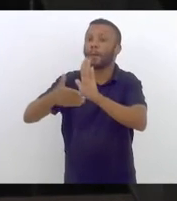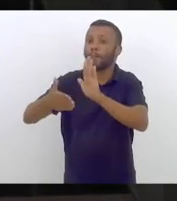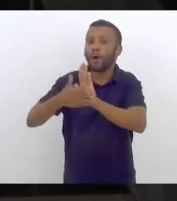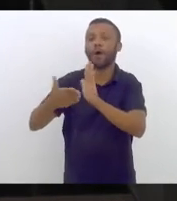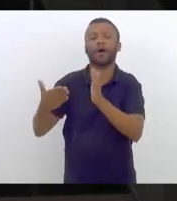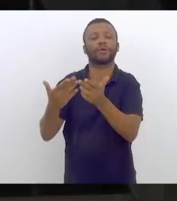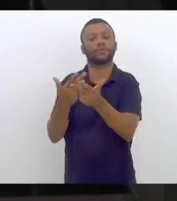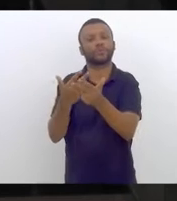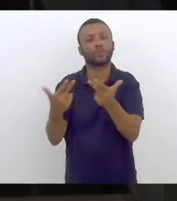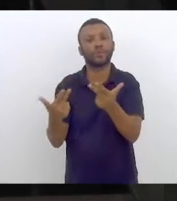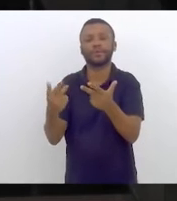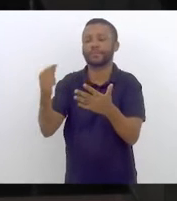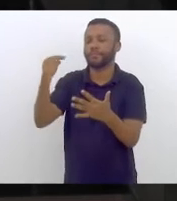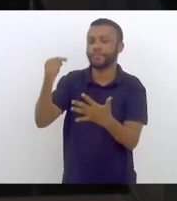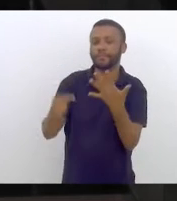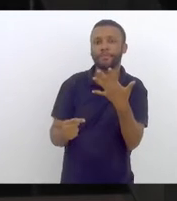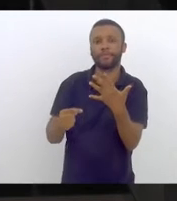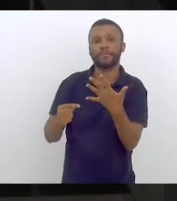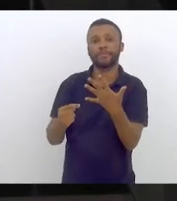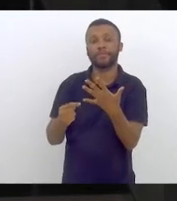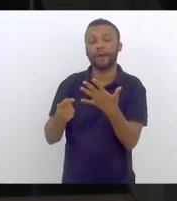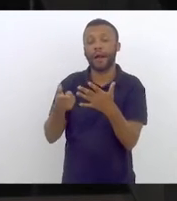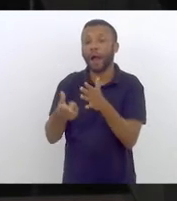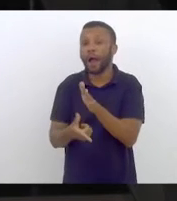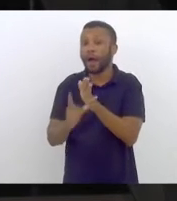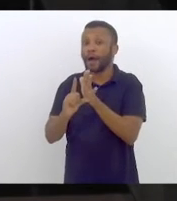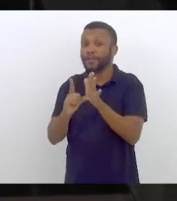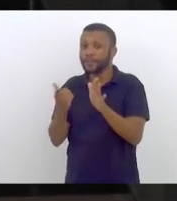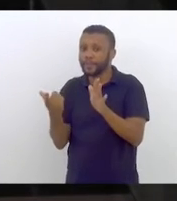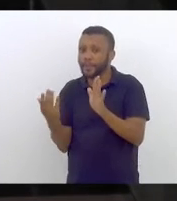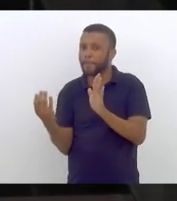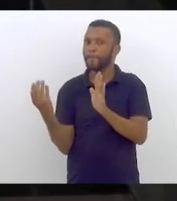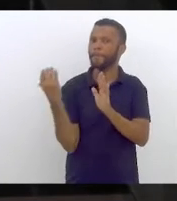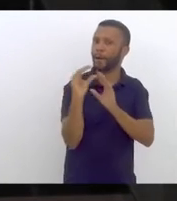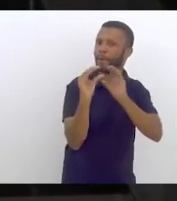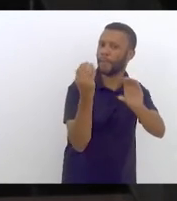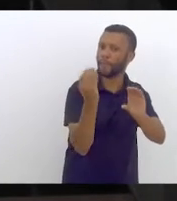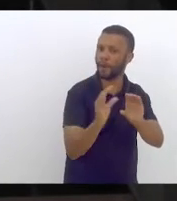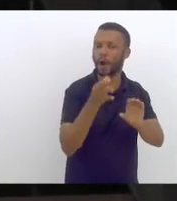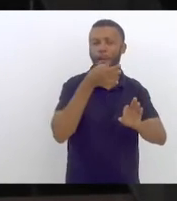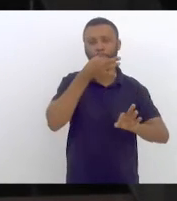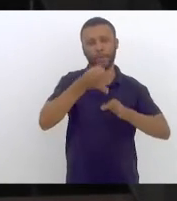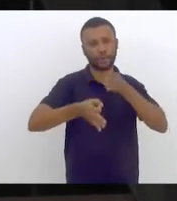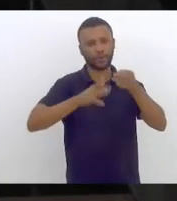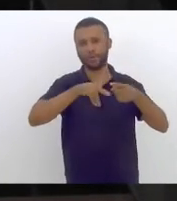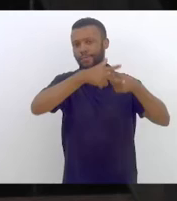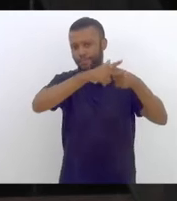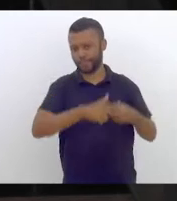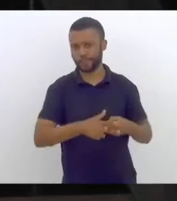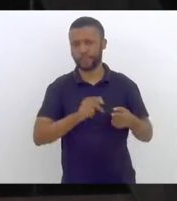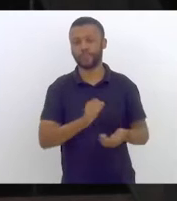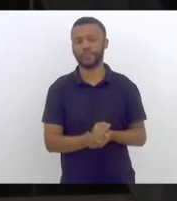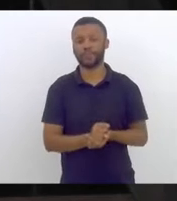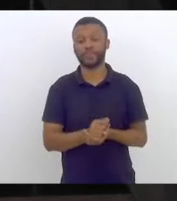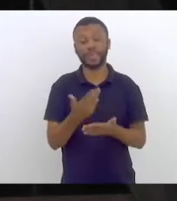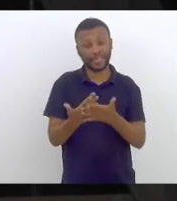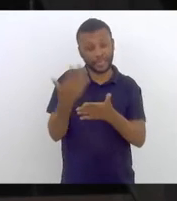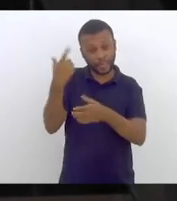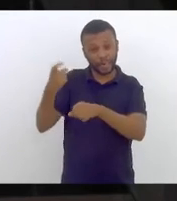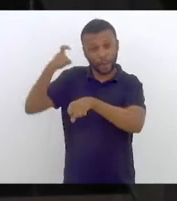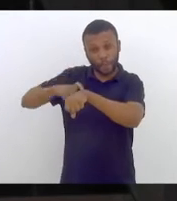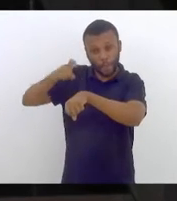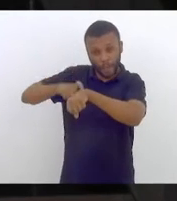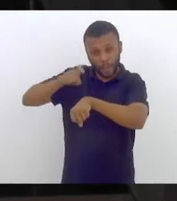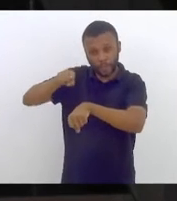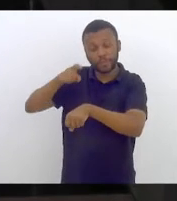modificação, mesmo antes das emendas. E naquela oportunidade da votação, está no voto,